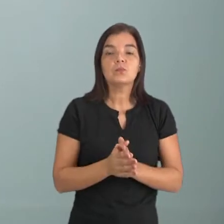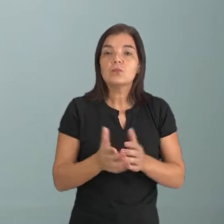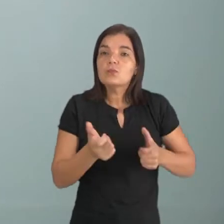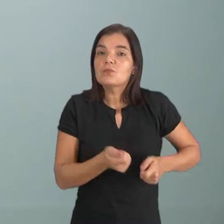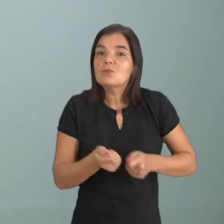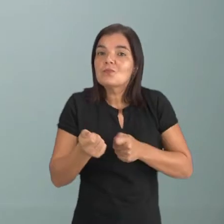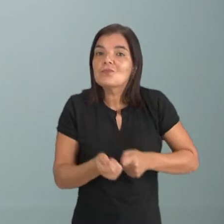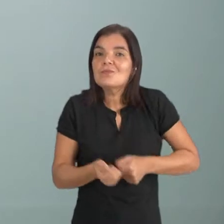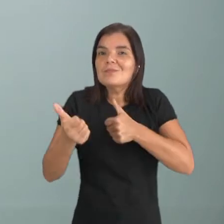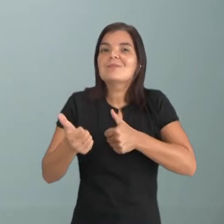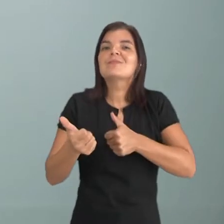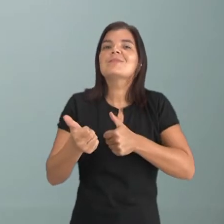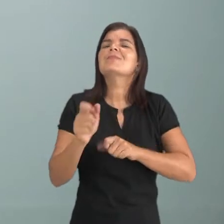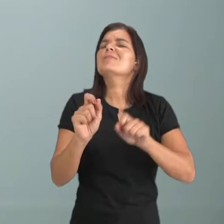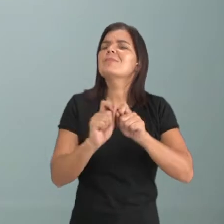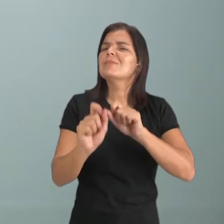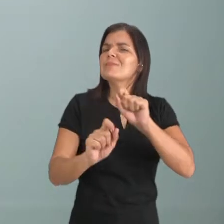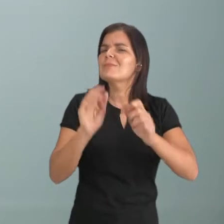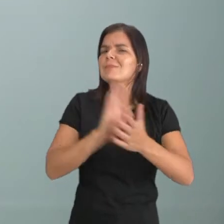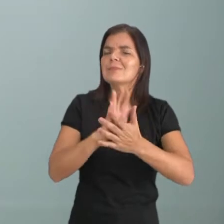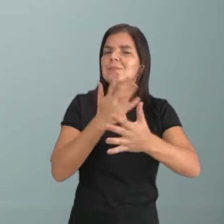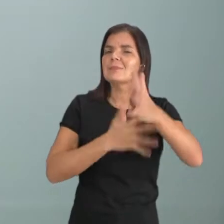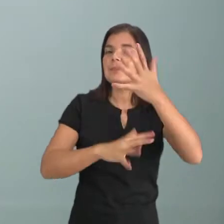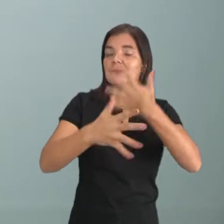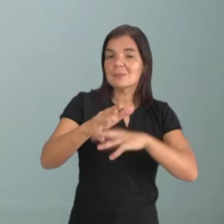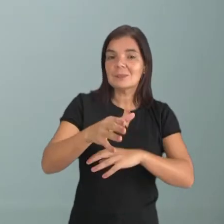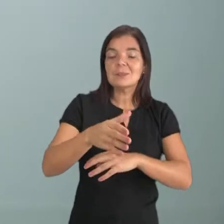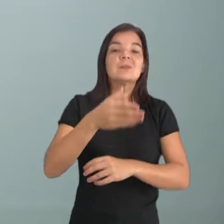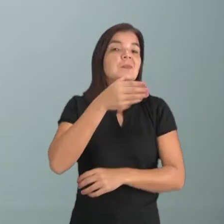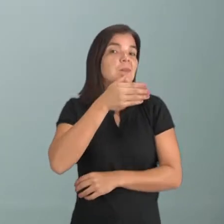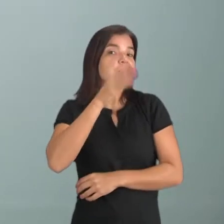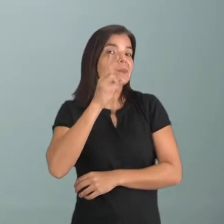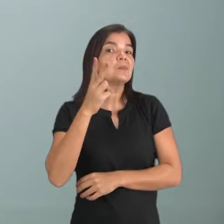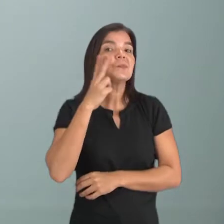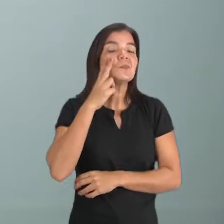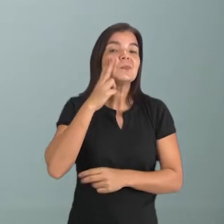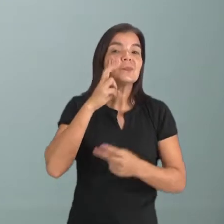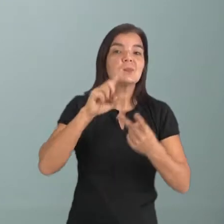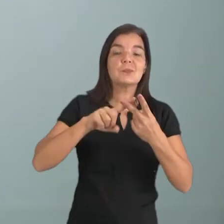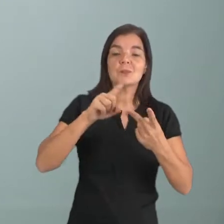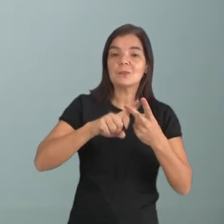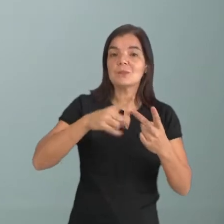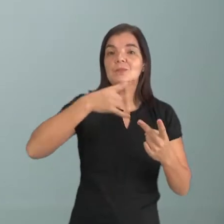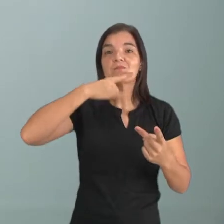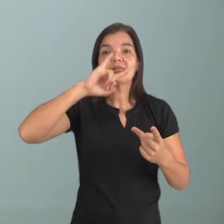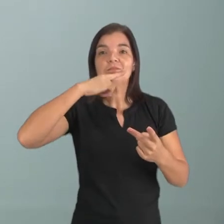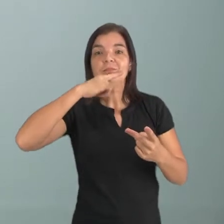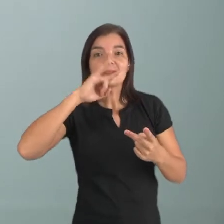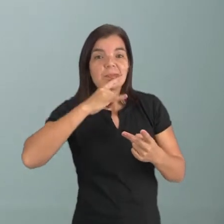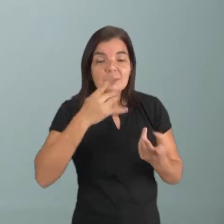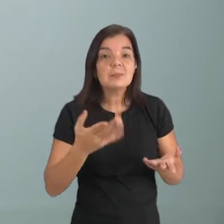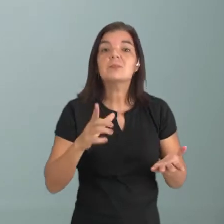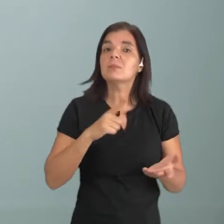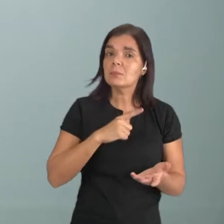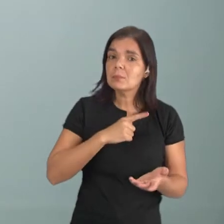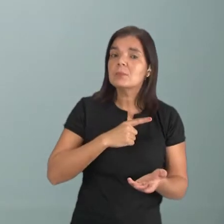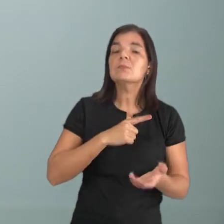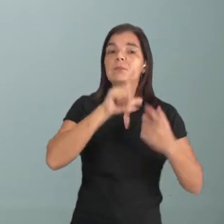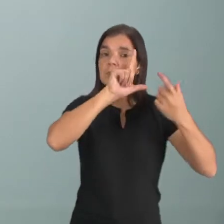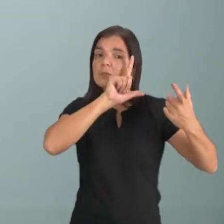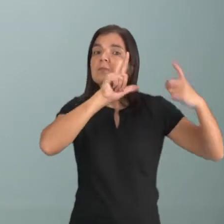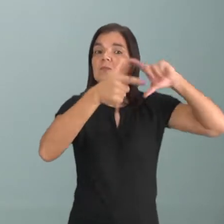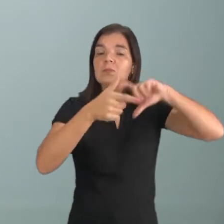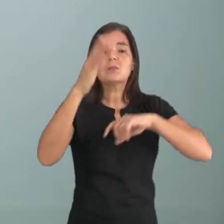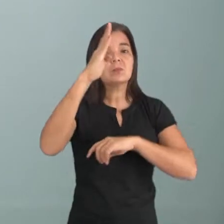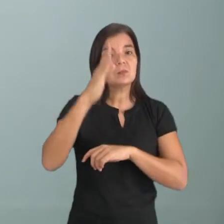que vocês fazem? Celebra, toma vinho, outros tomam cachaça, né? Então, há uma tradição